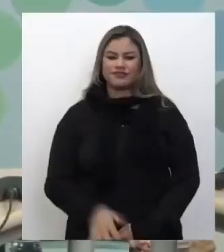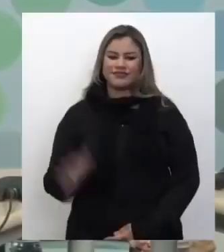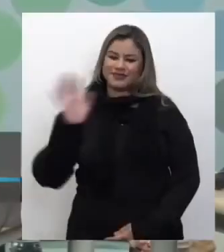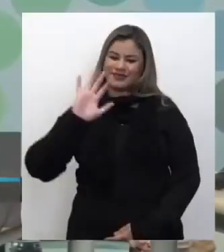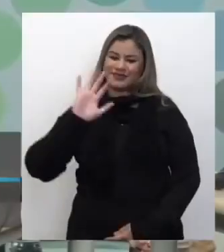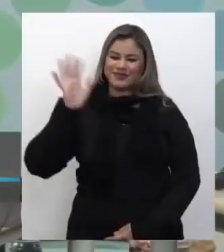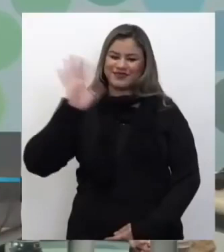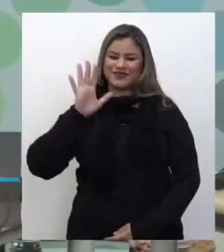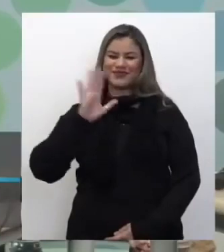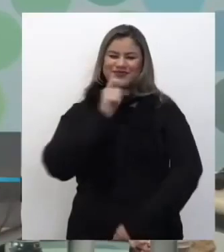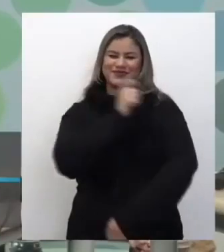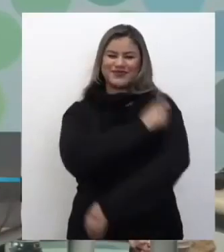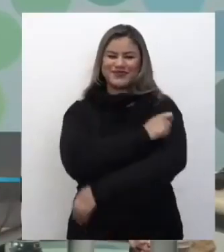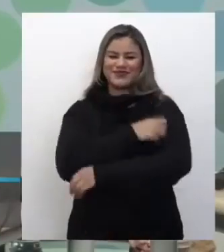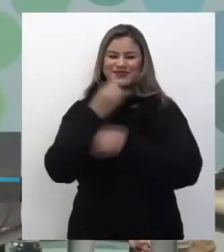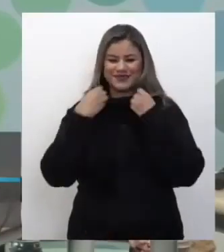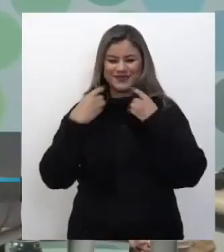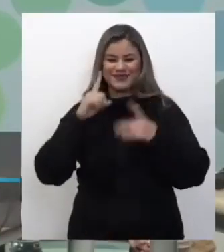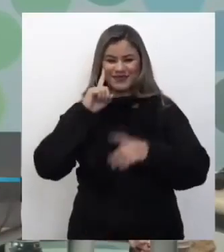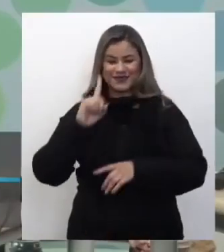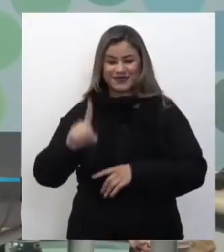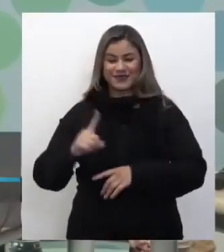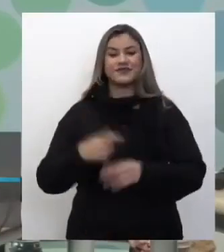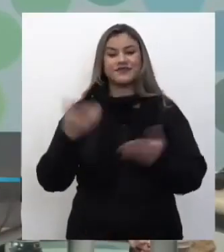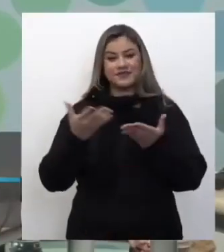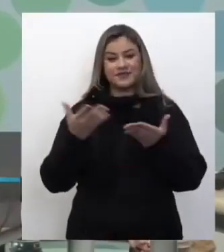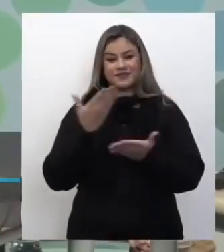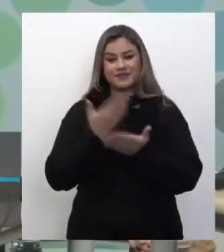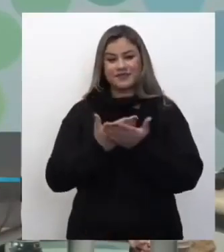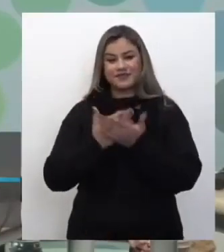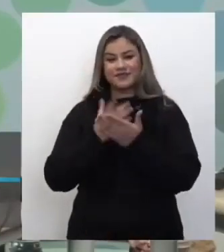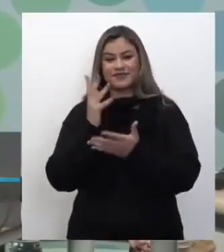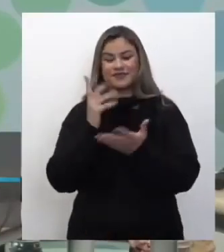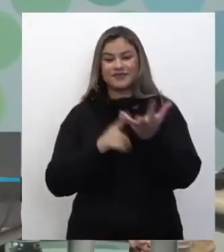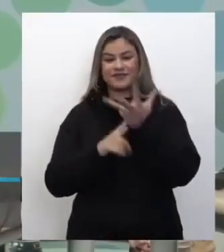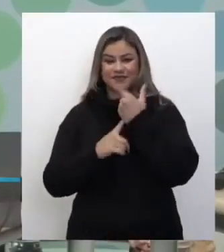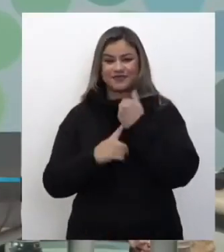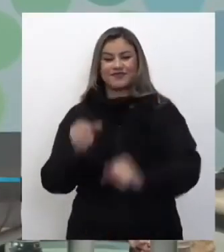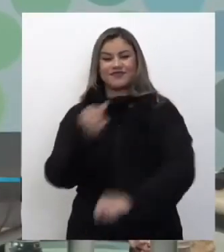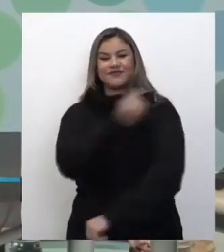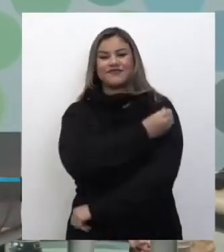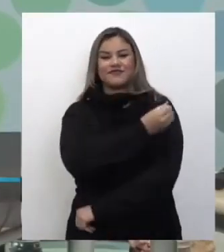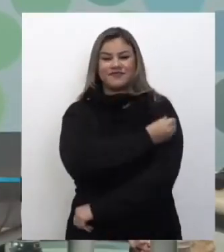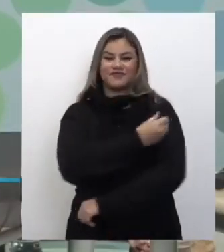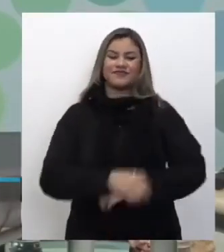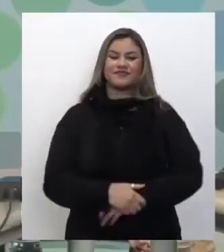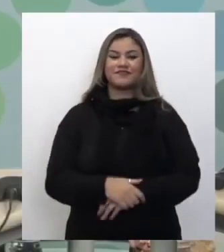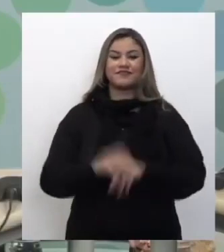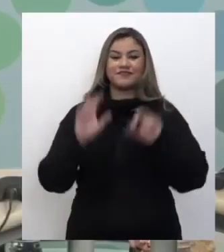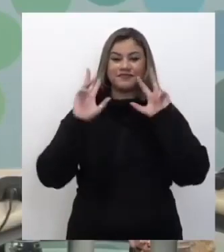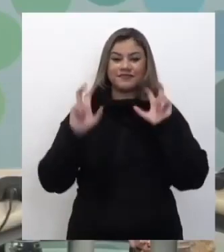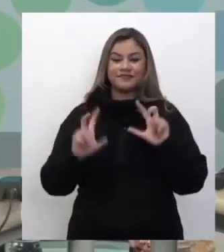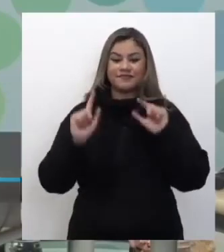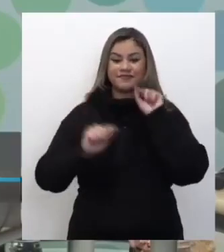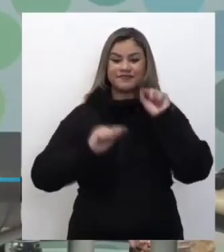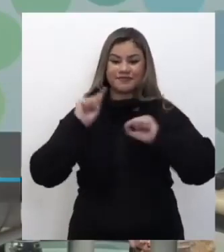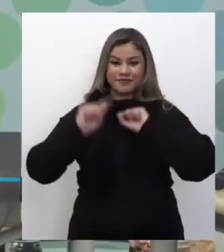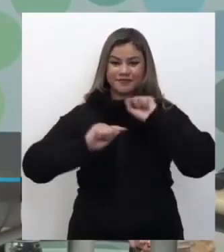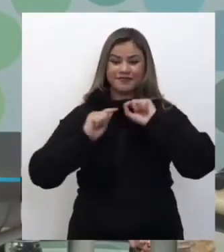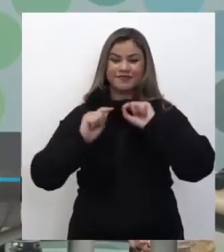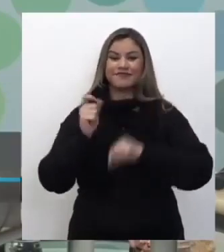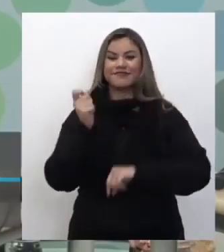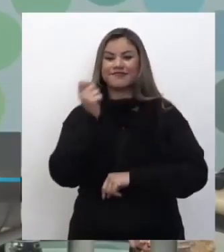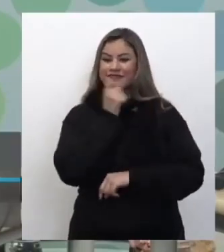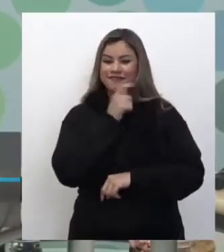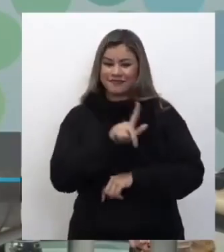Olá, alunos, bom dia. Esta é uma aula de arte para o sexto ano do ensino fundamental. O tema de nossa aula de hoje é a comédia